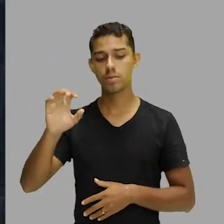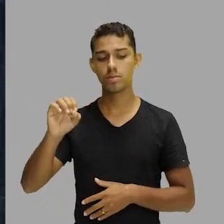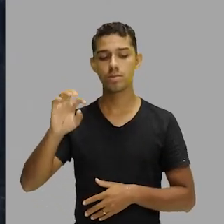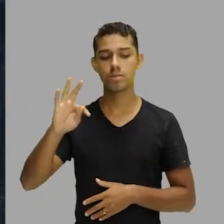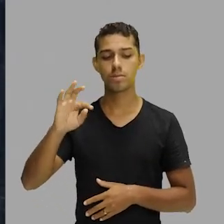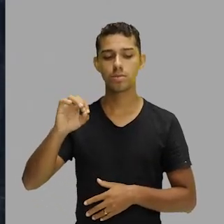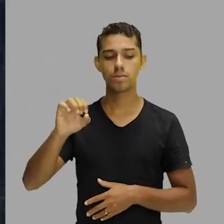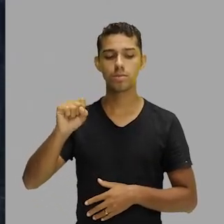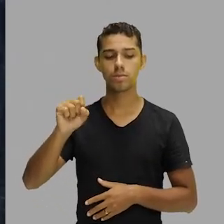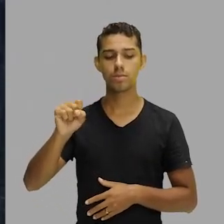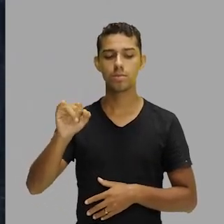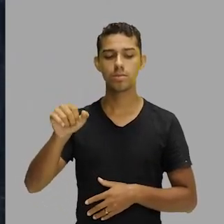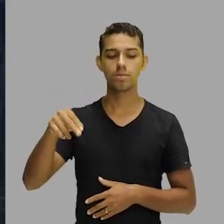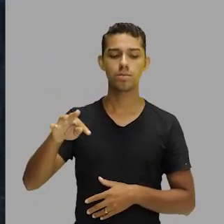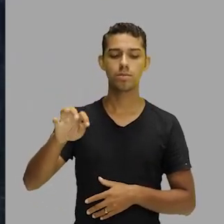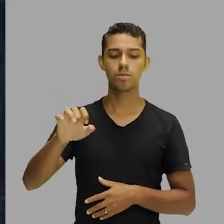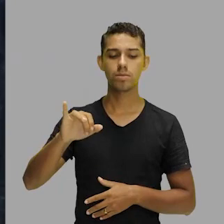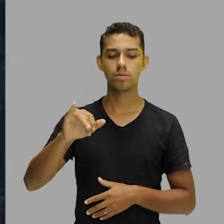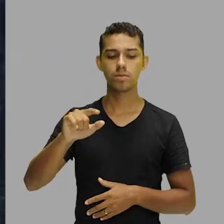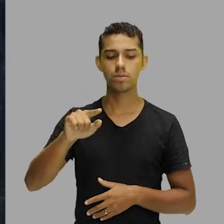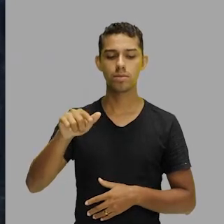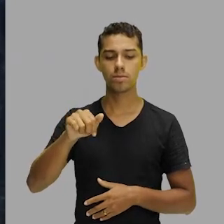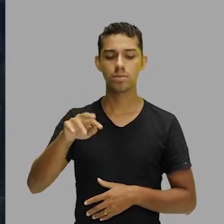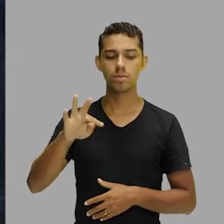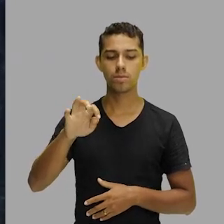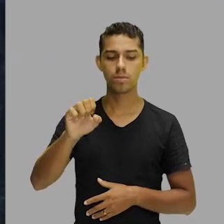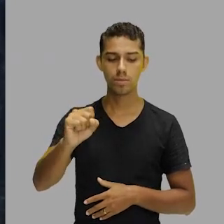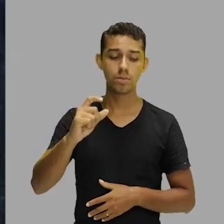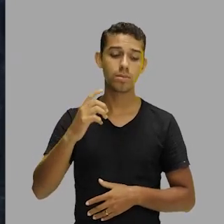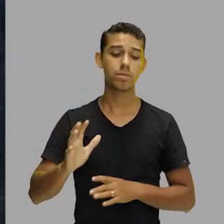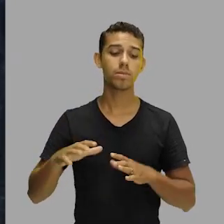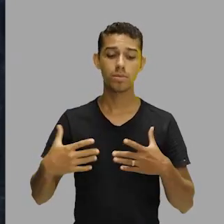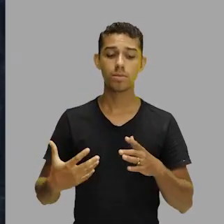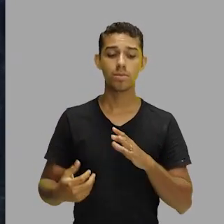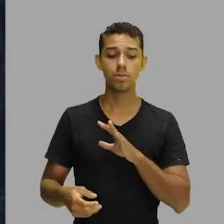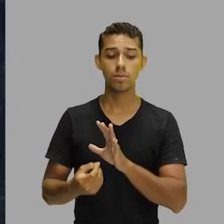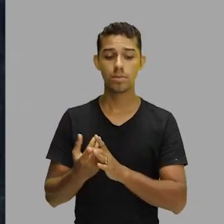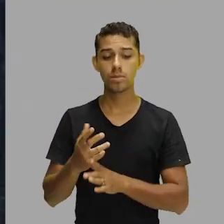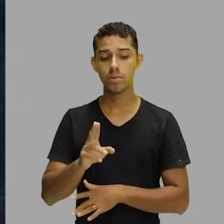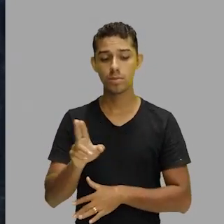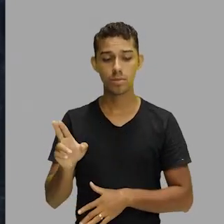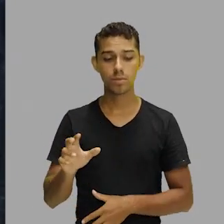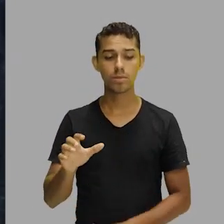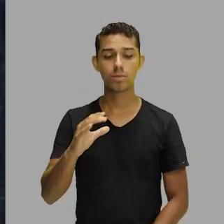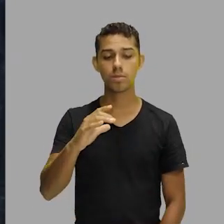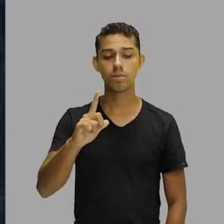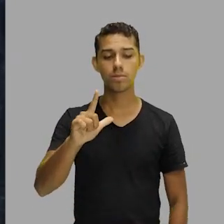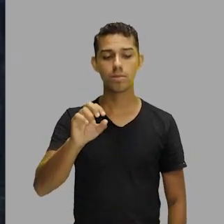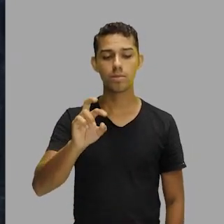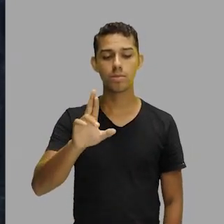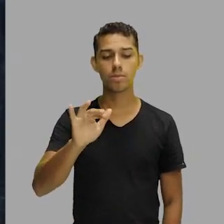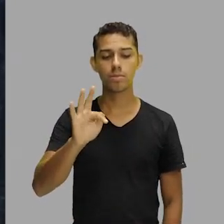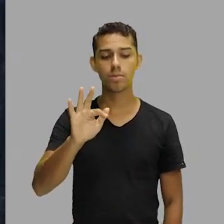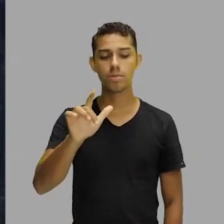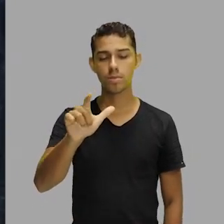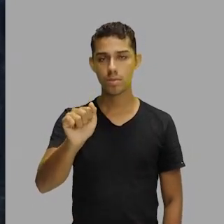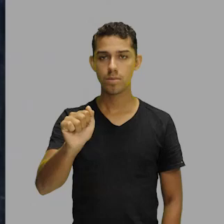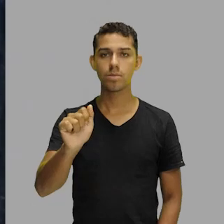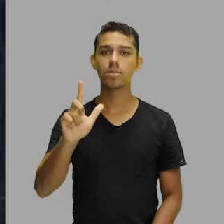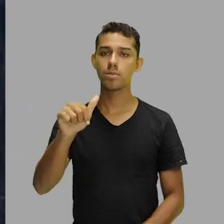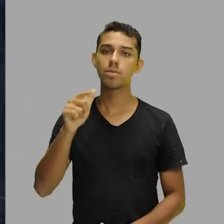meio da fotossíntese, isso é graças à presença de um pigmento chamado clorofila. Por isso elas